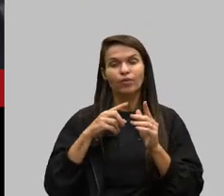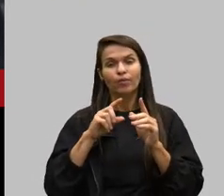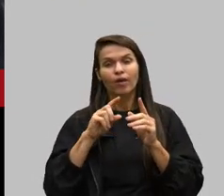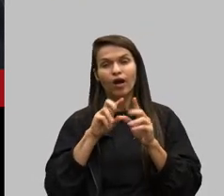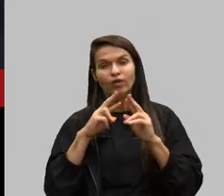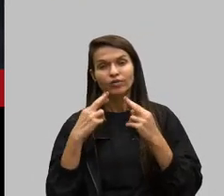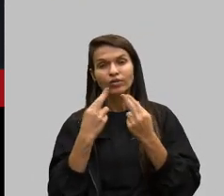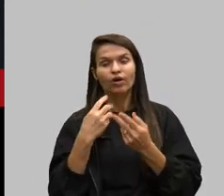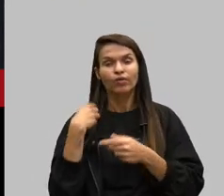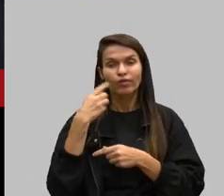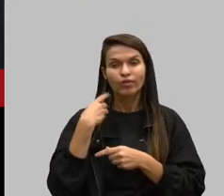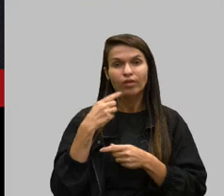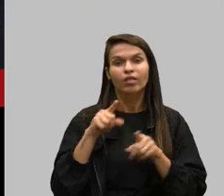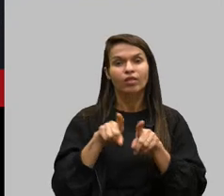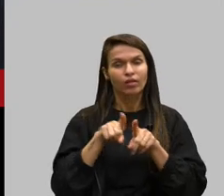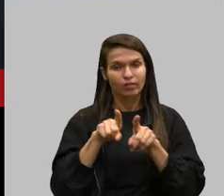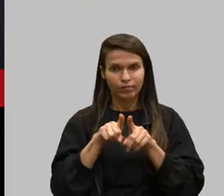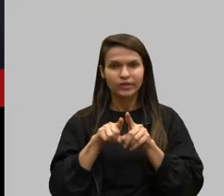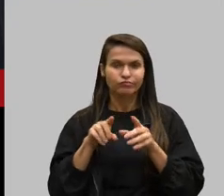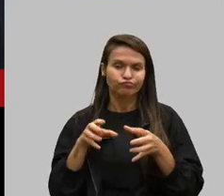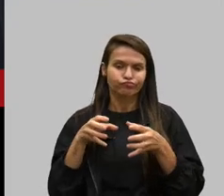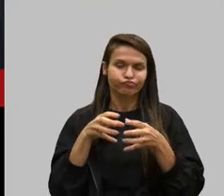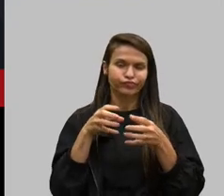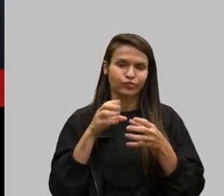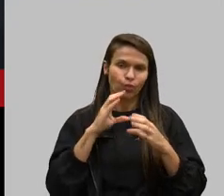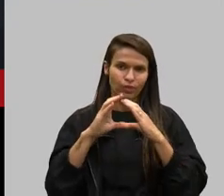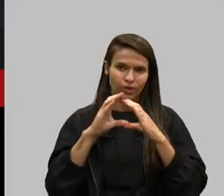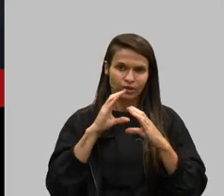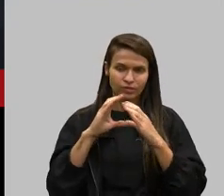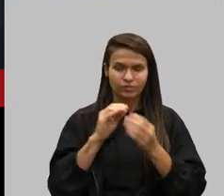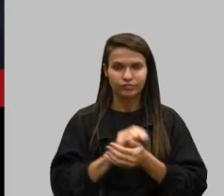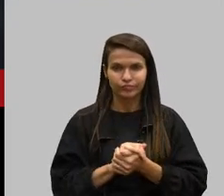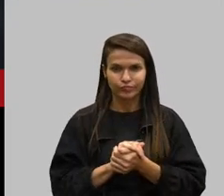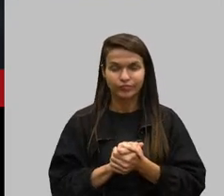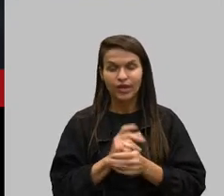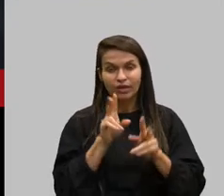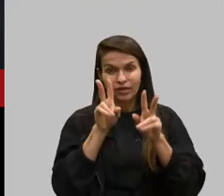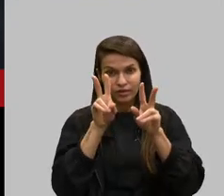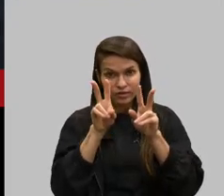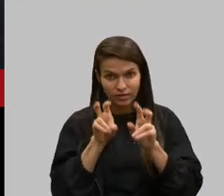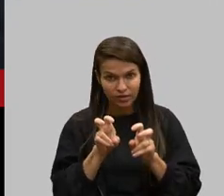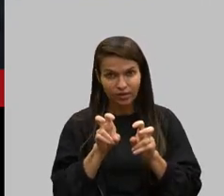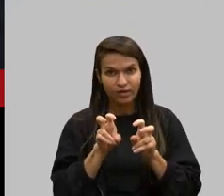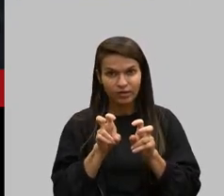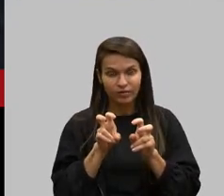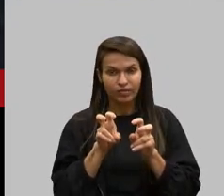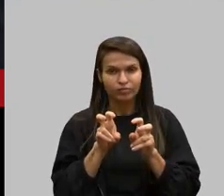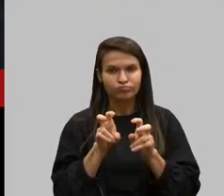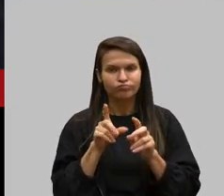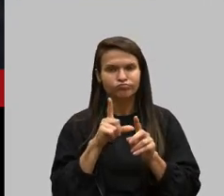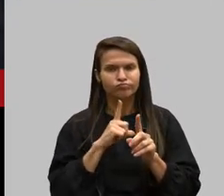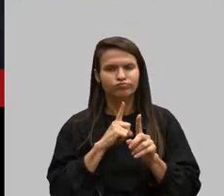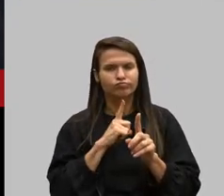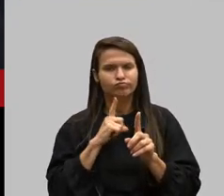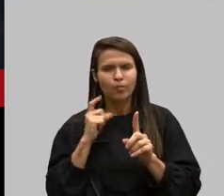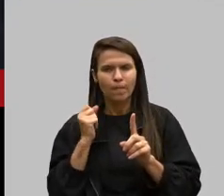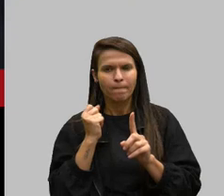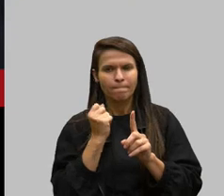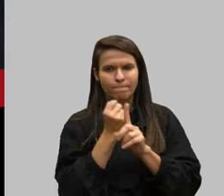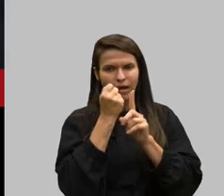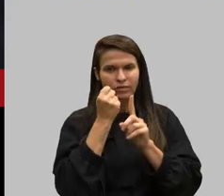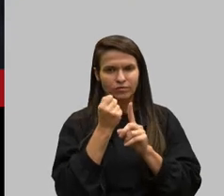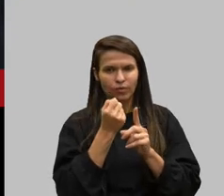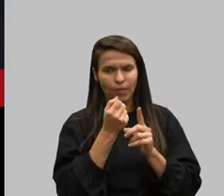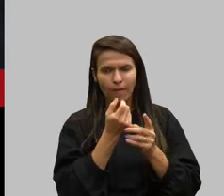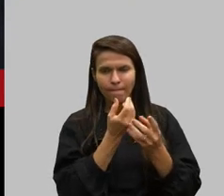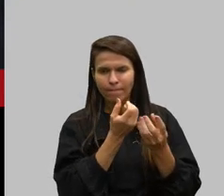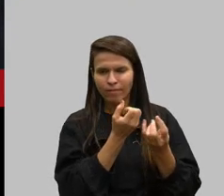parte da comunicação né Eh esse esse tema afeta muita gente mas ele